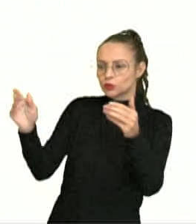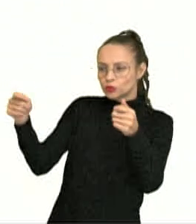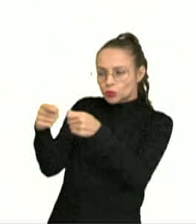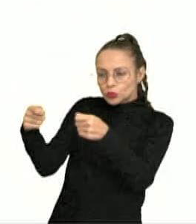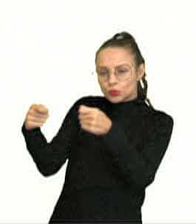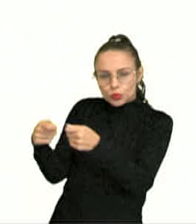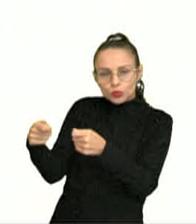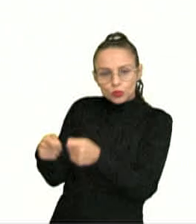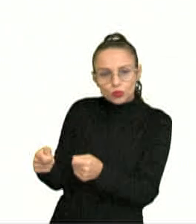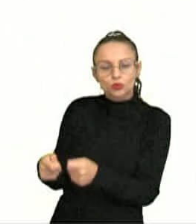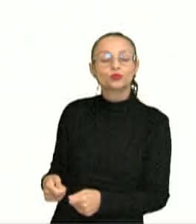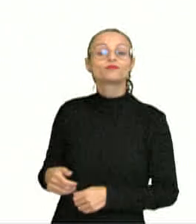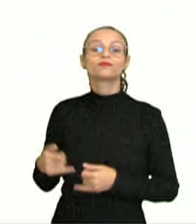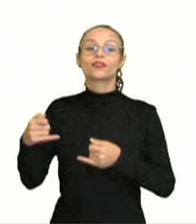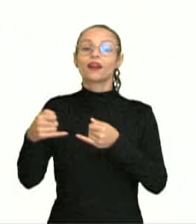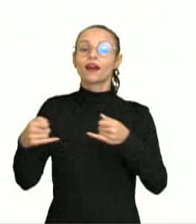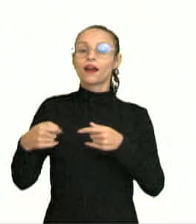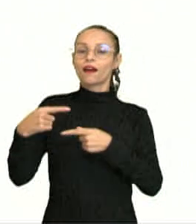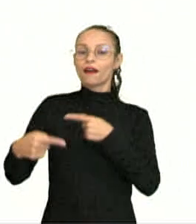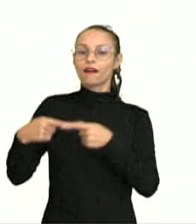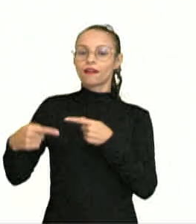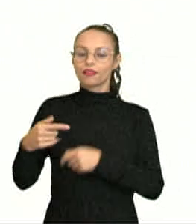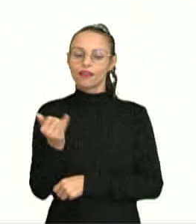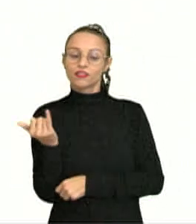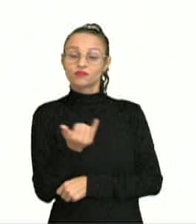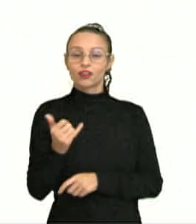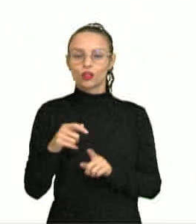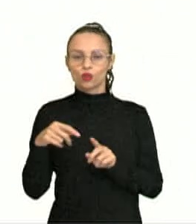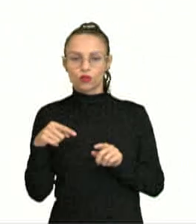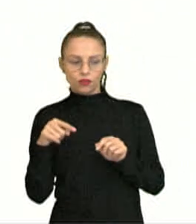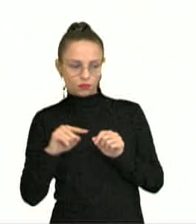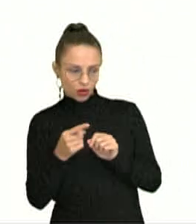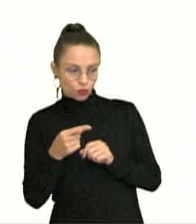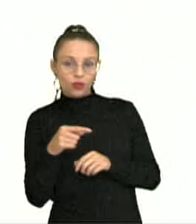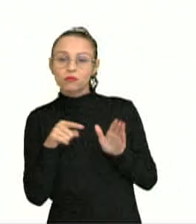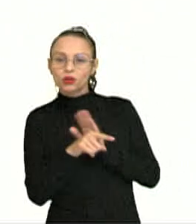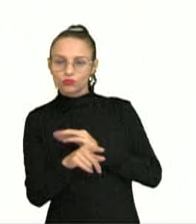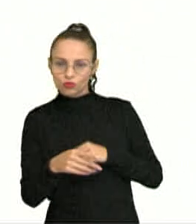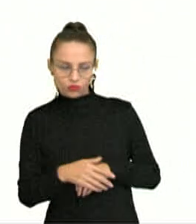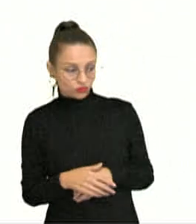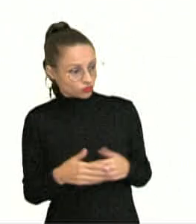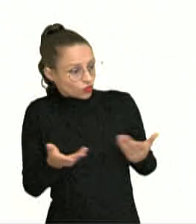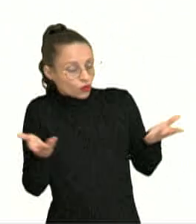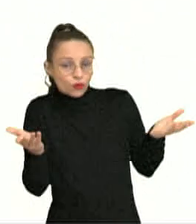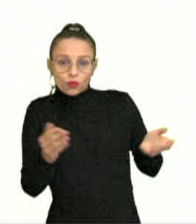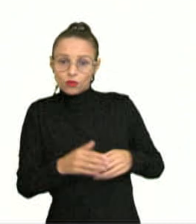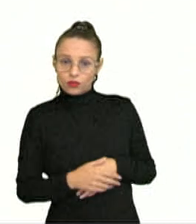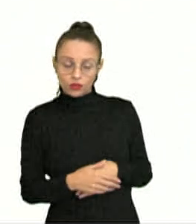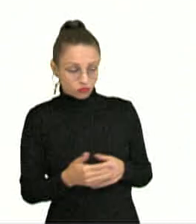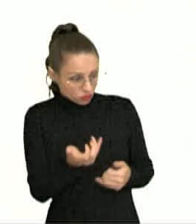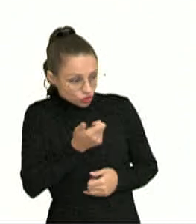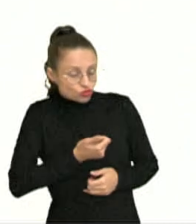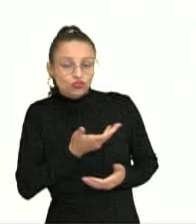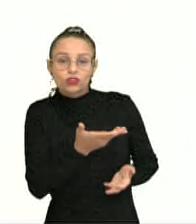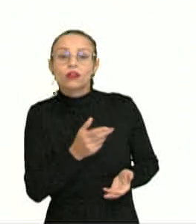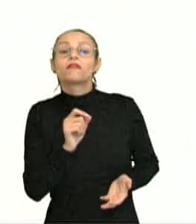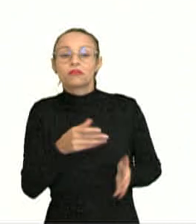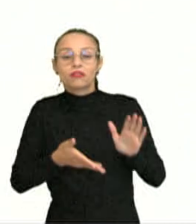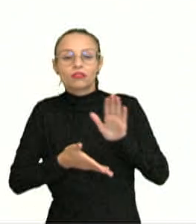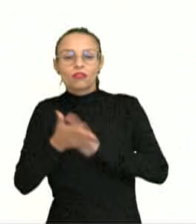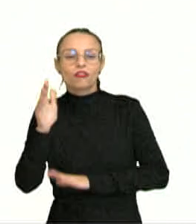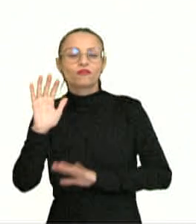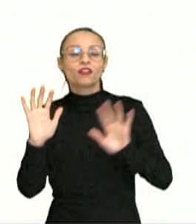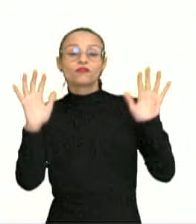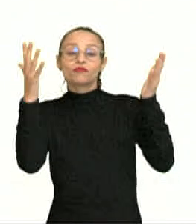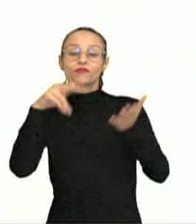acolchetando, a linha para mofar da agulha, perguntou-lhe: Ora, agora diga-me, quem é que vai ao